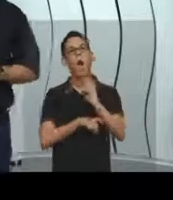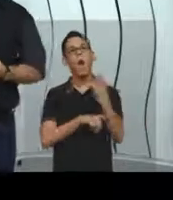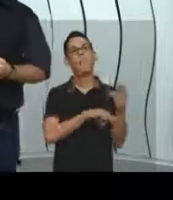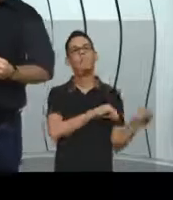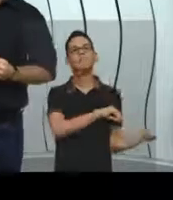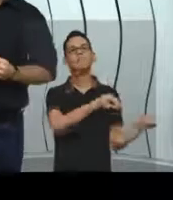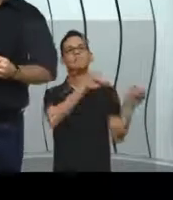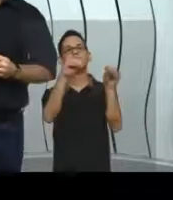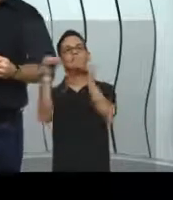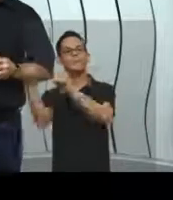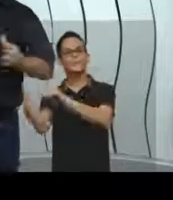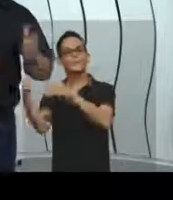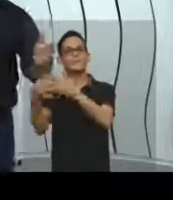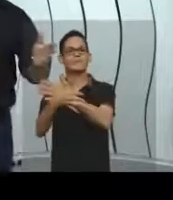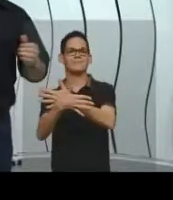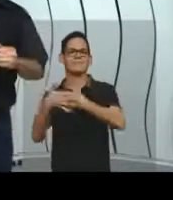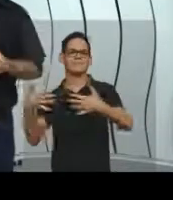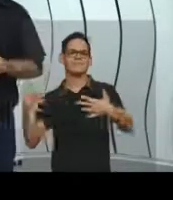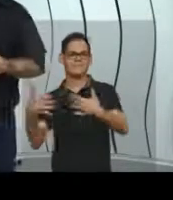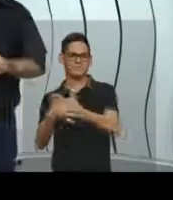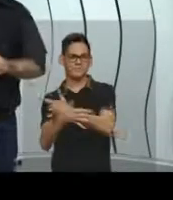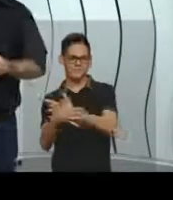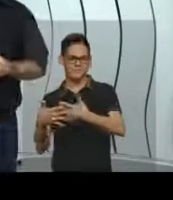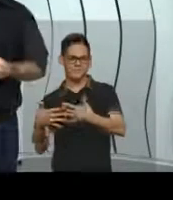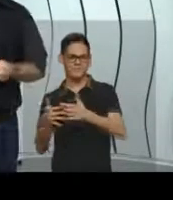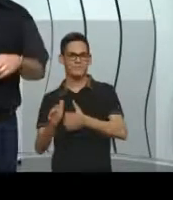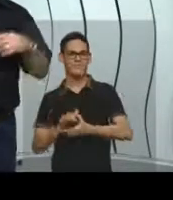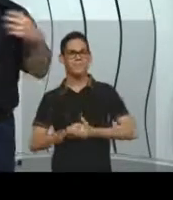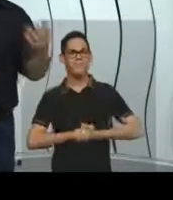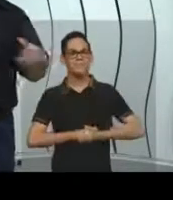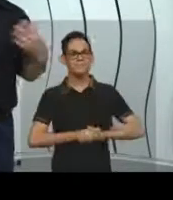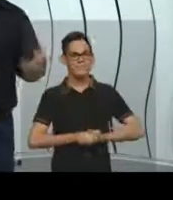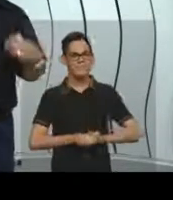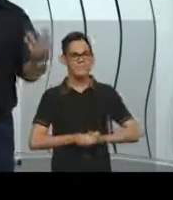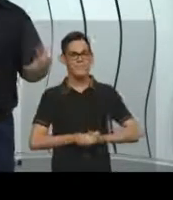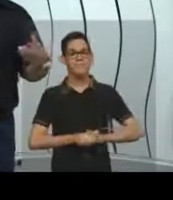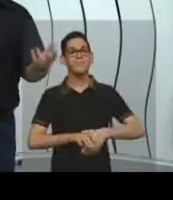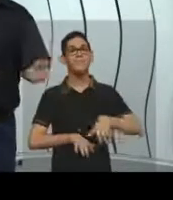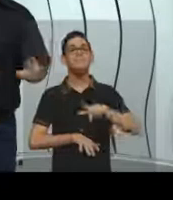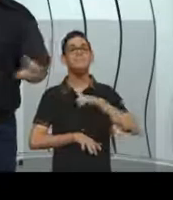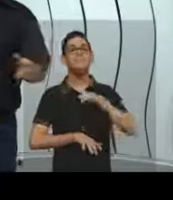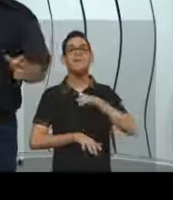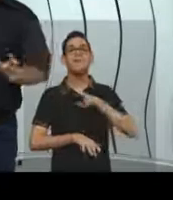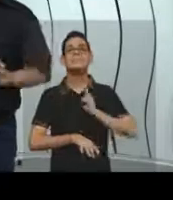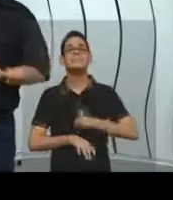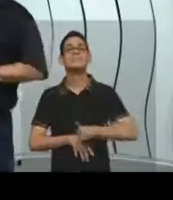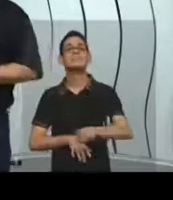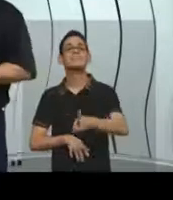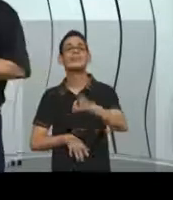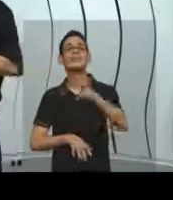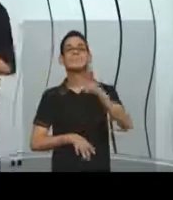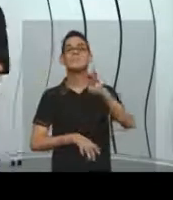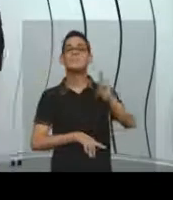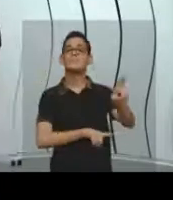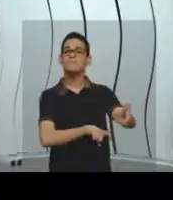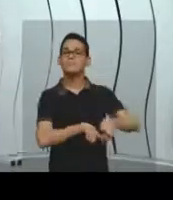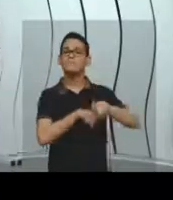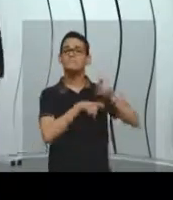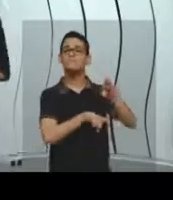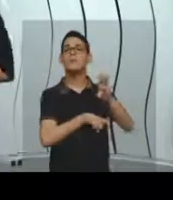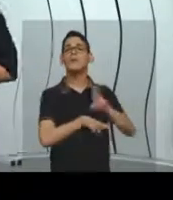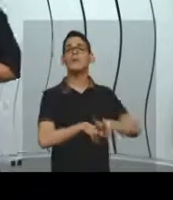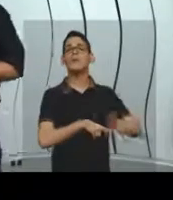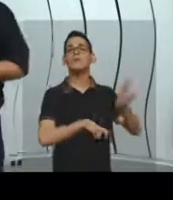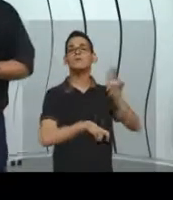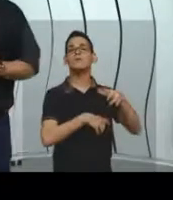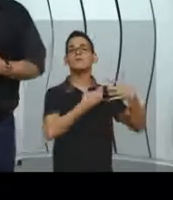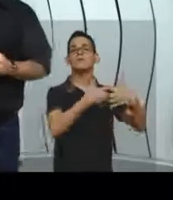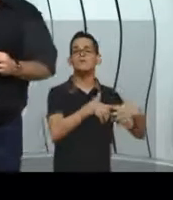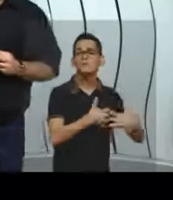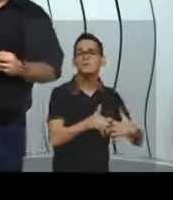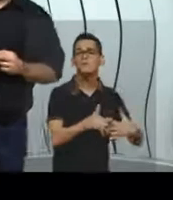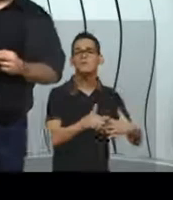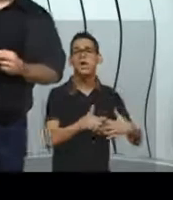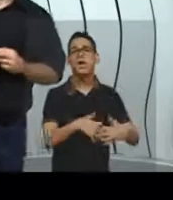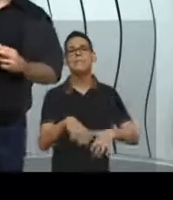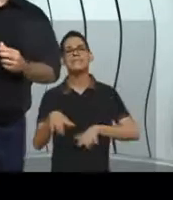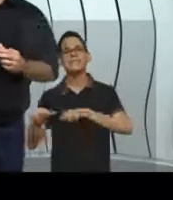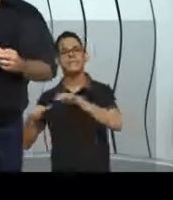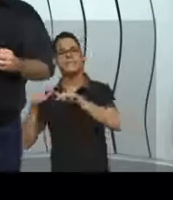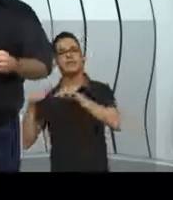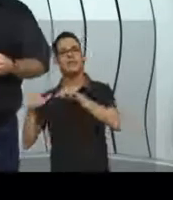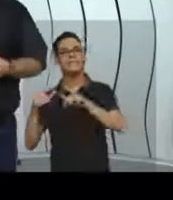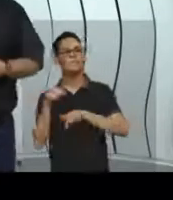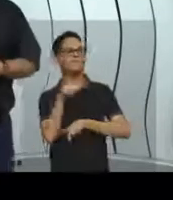transferir para os grandes centros. Bom, esse campo, cada vez mais mecanizado, vai demandar cada vez menos mão de obra.